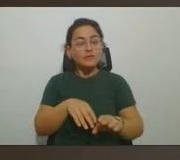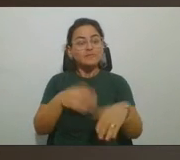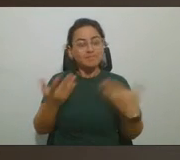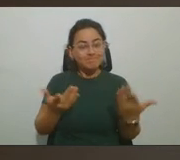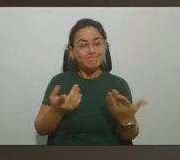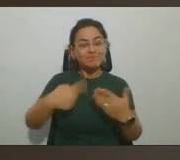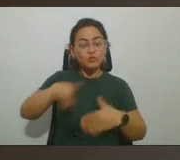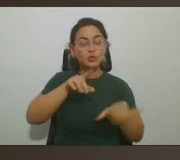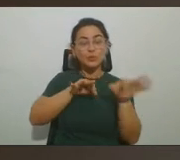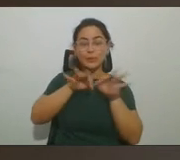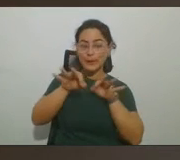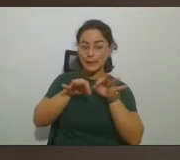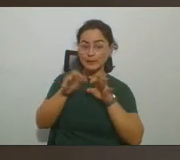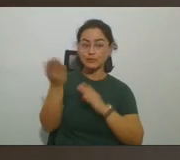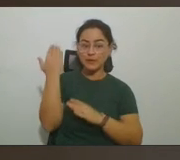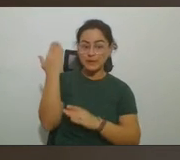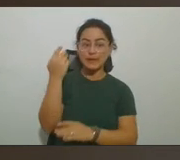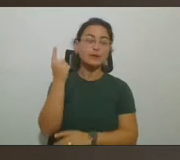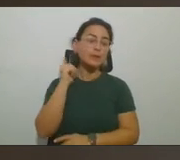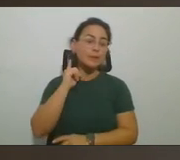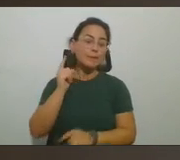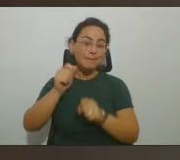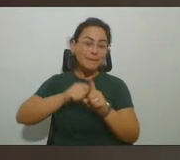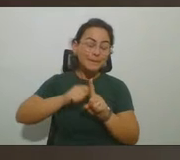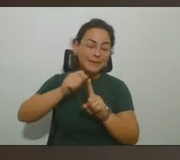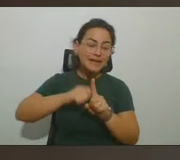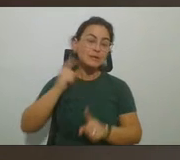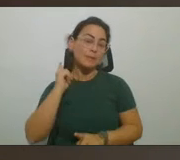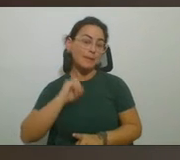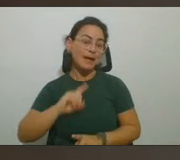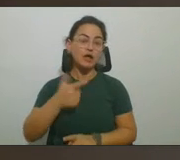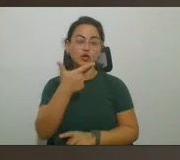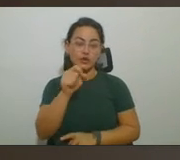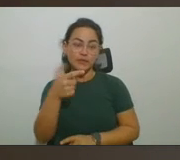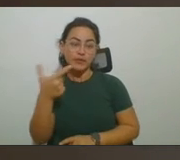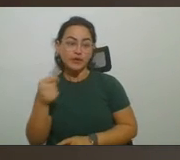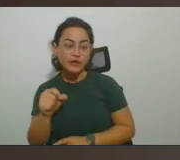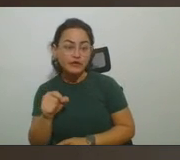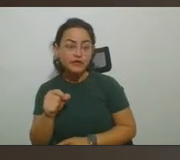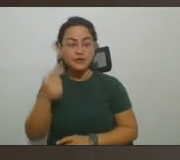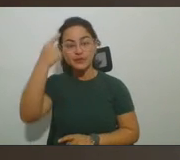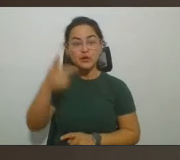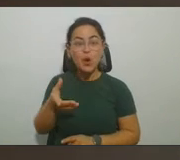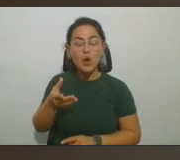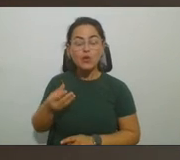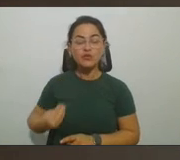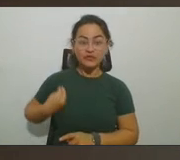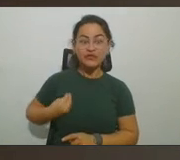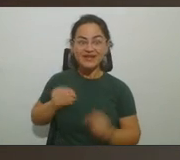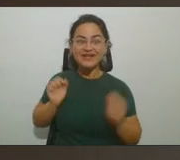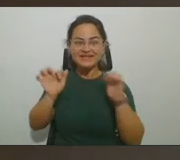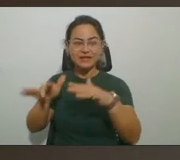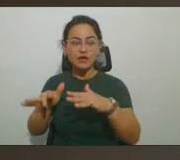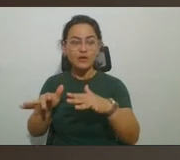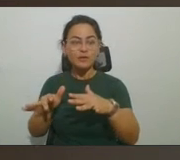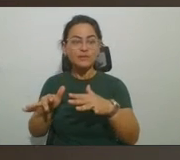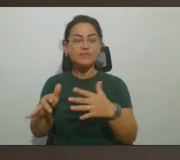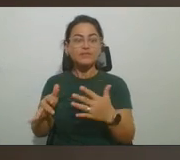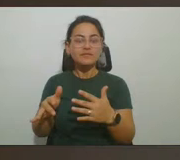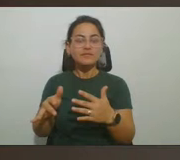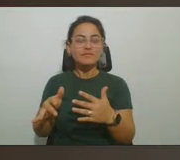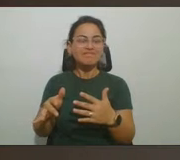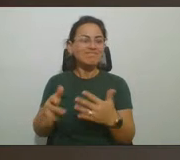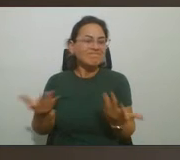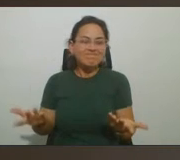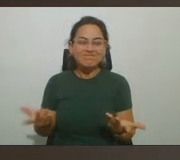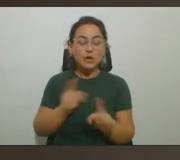presencial em maio de 2020, e assim como inúmeros outros eventos científicos e a humanidade, foi